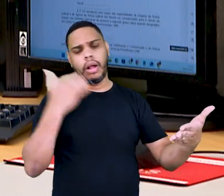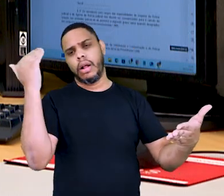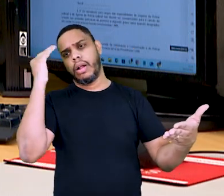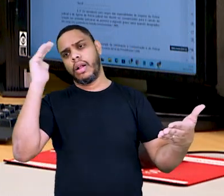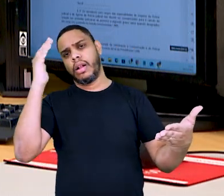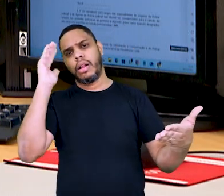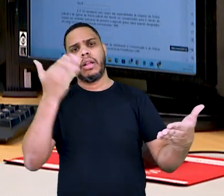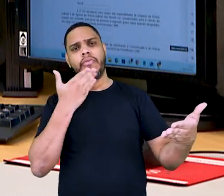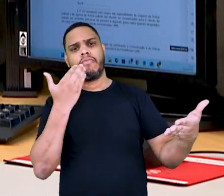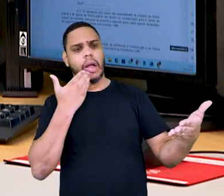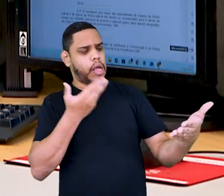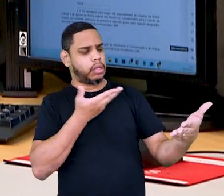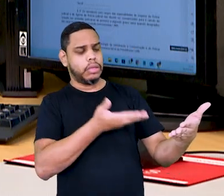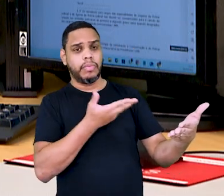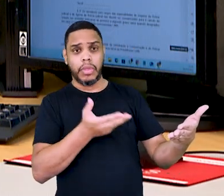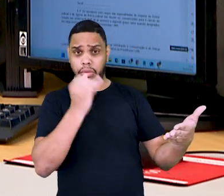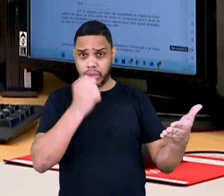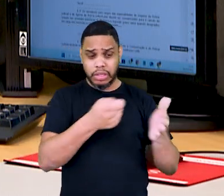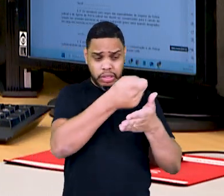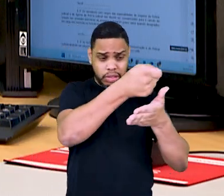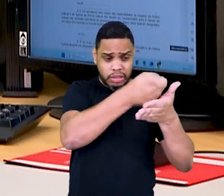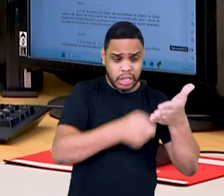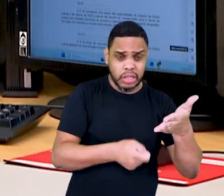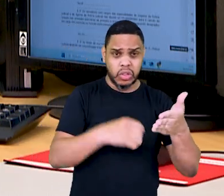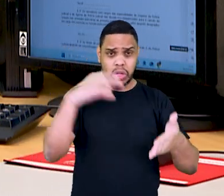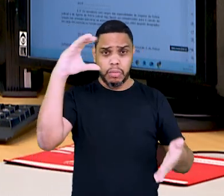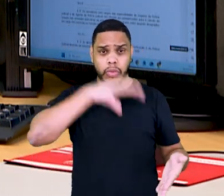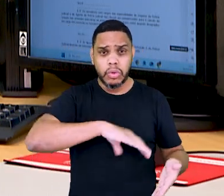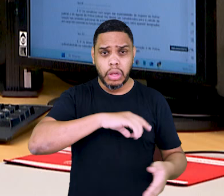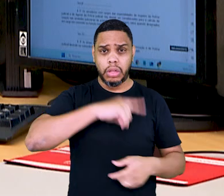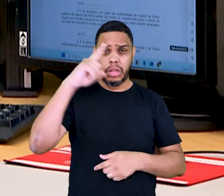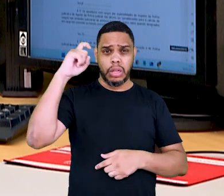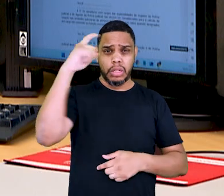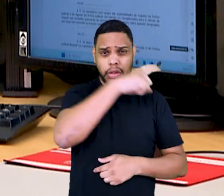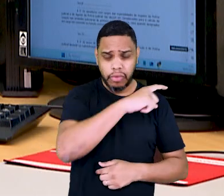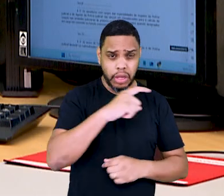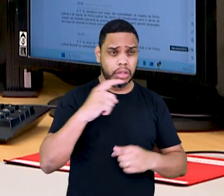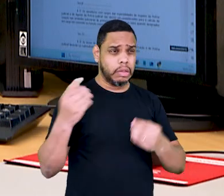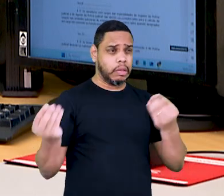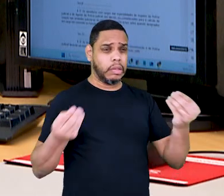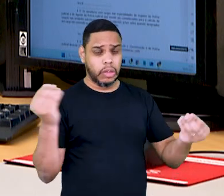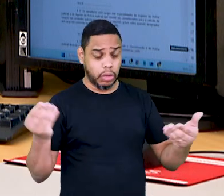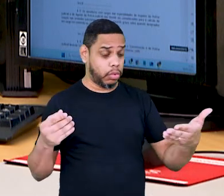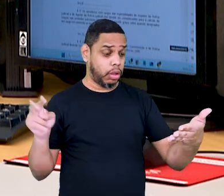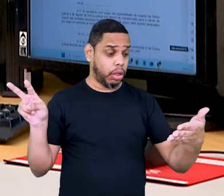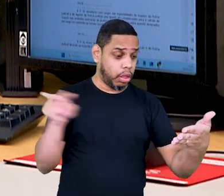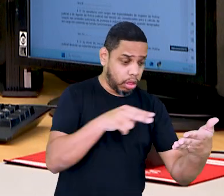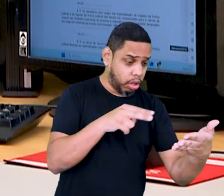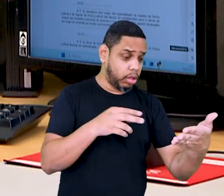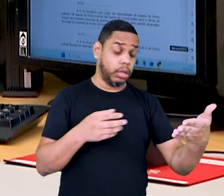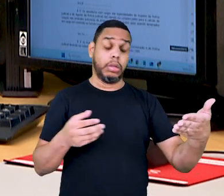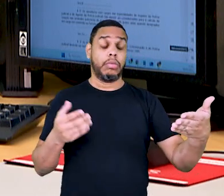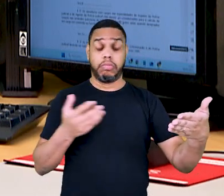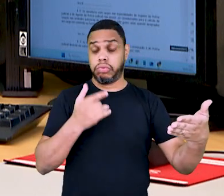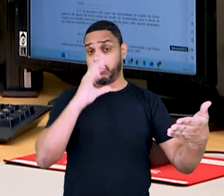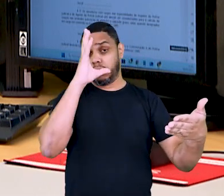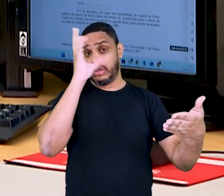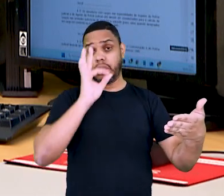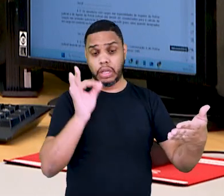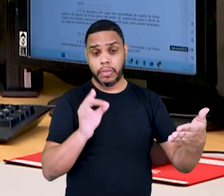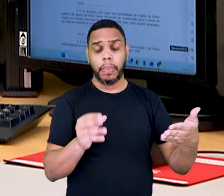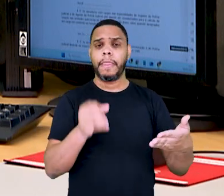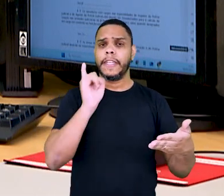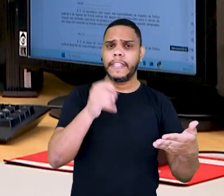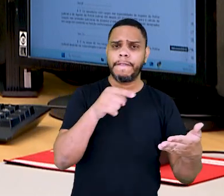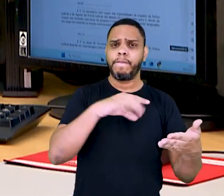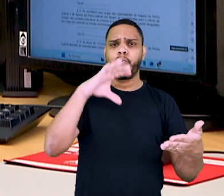aquele texto muito rebuscado, complexo, aquilo não ajuda ninguém. E se você tem uma linguagem